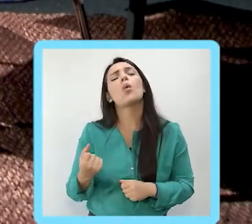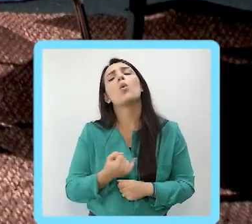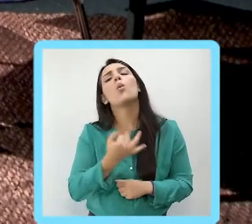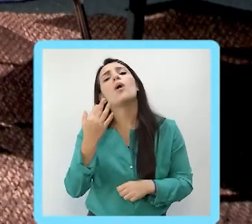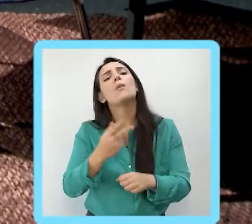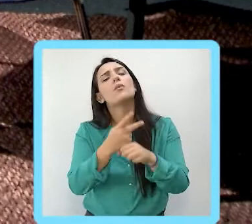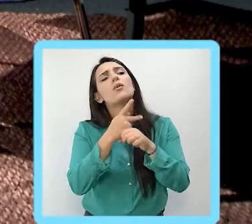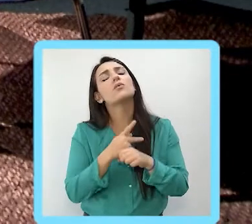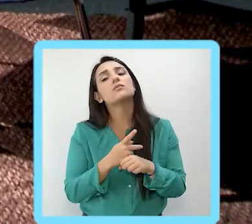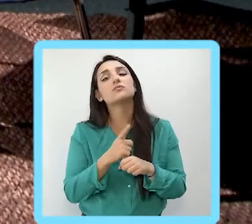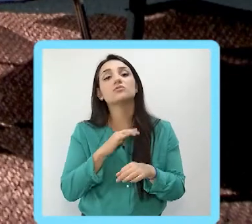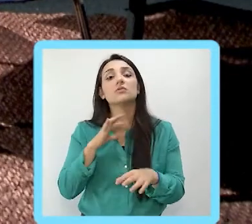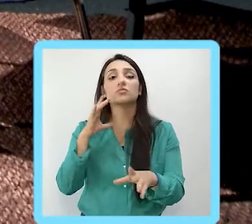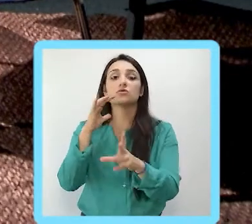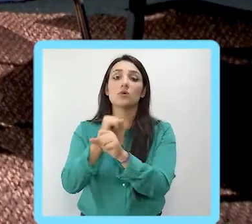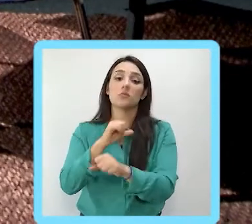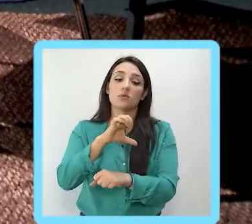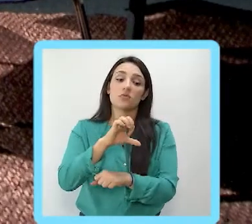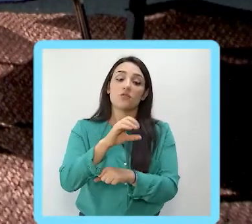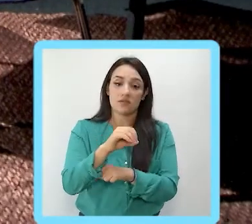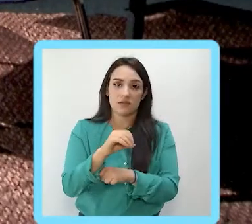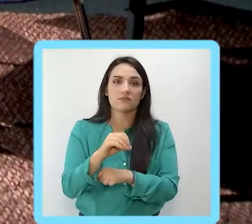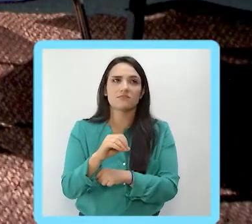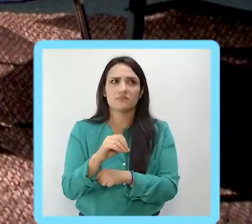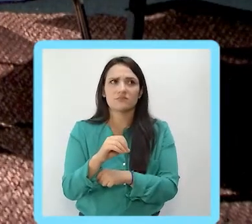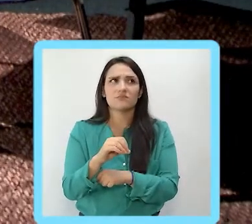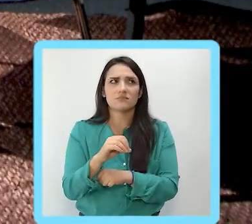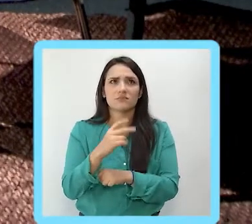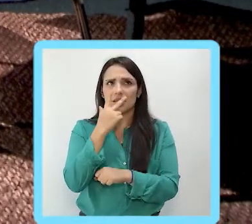somos 90 procuradores,